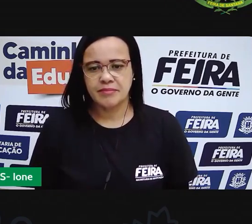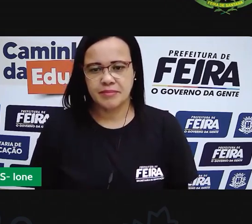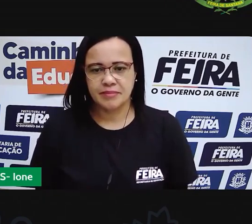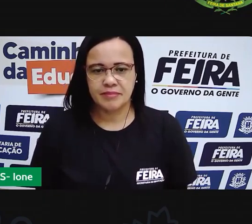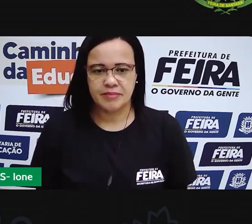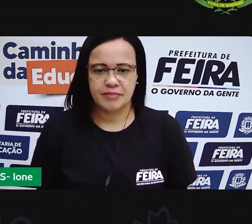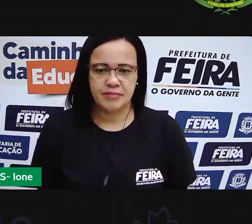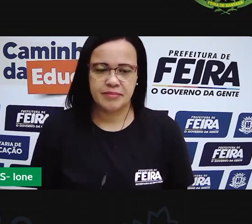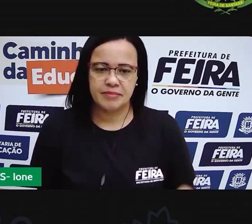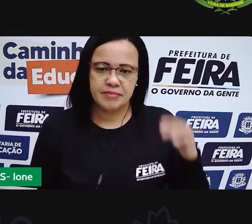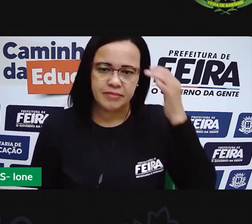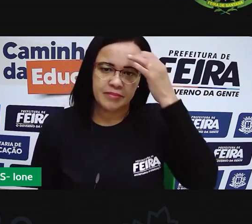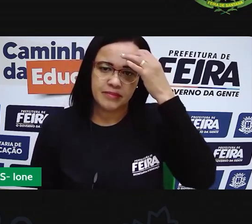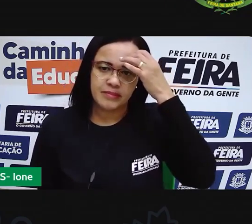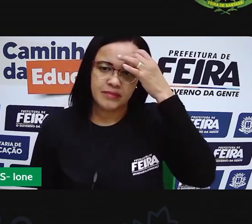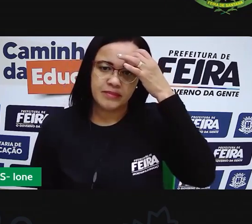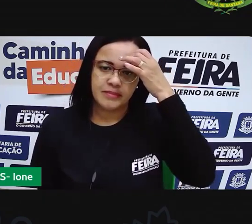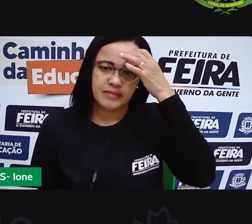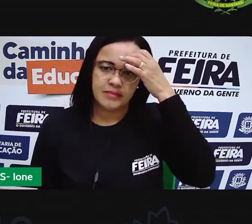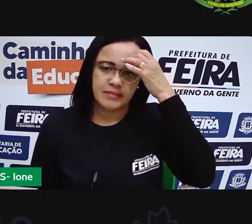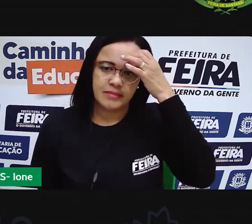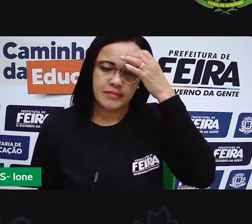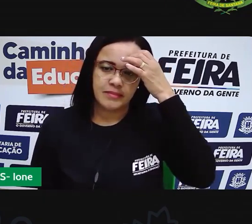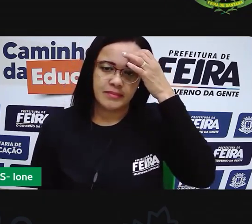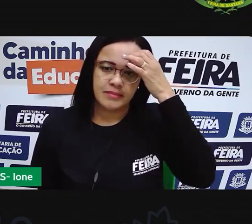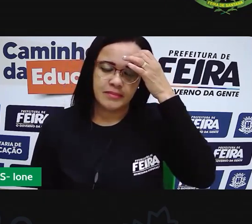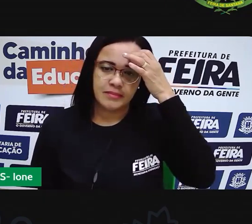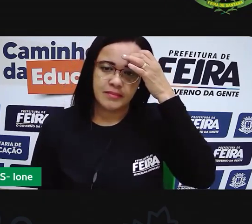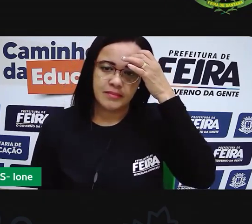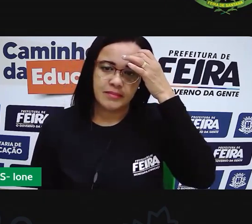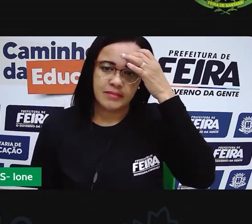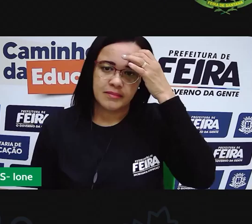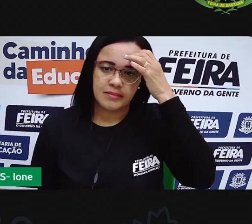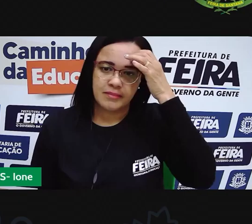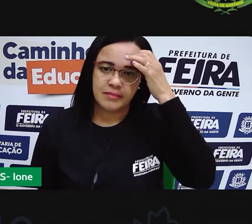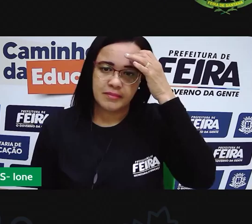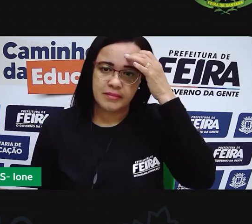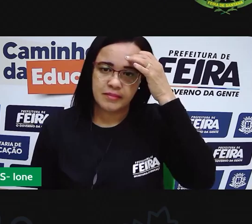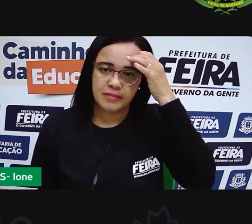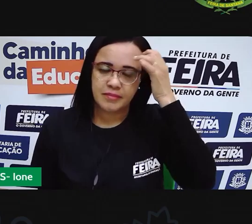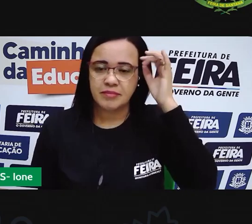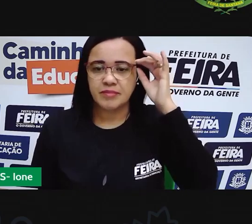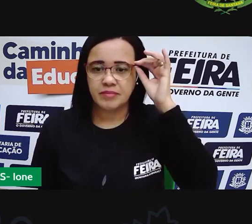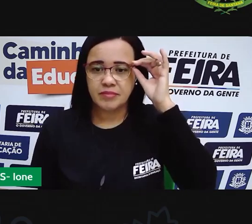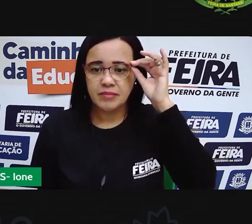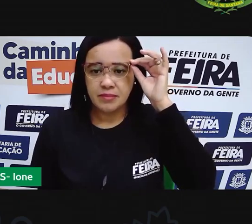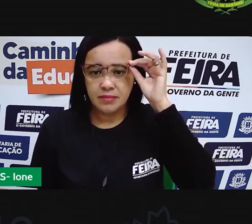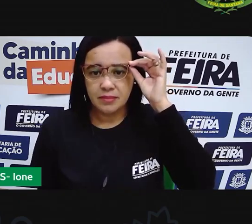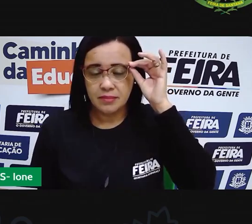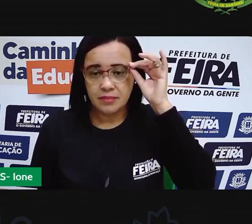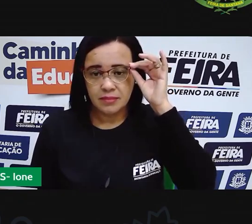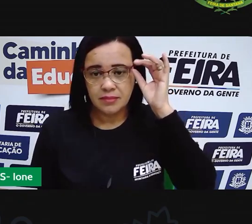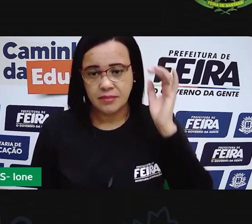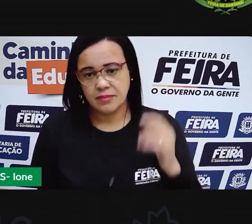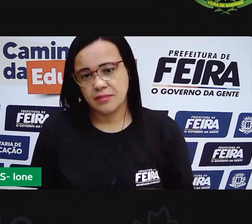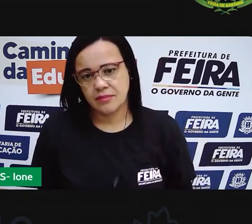E veja que agora meu quadrado está completo. Em 4 partes